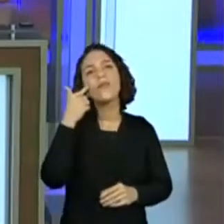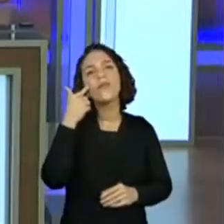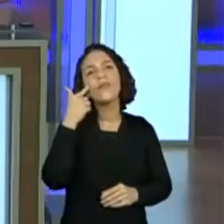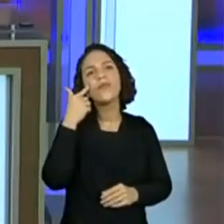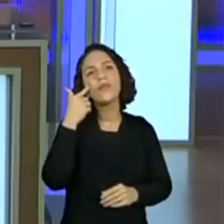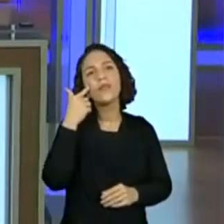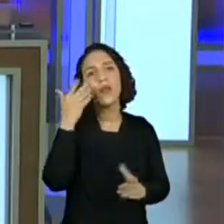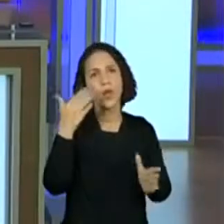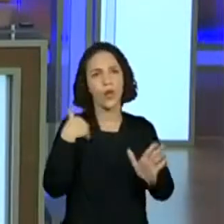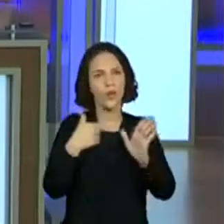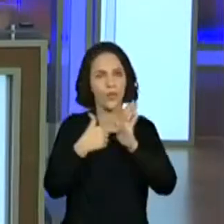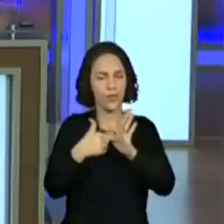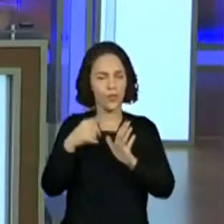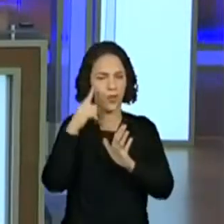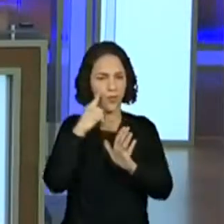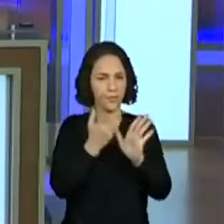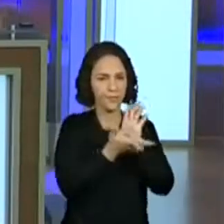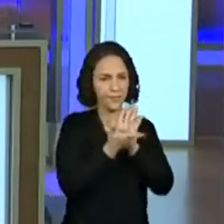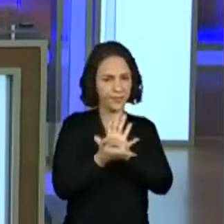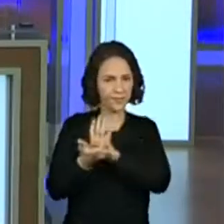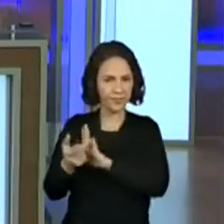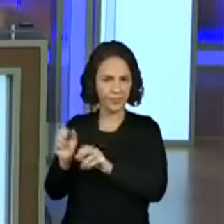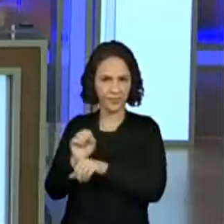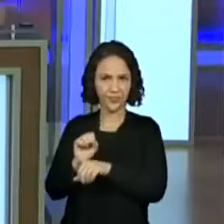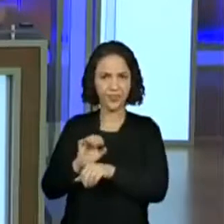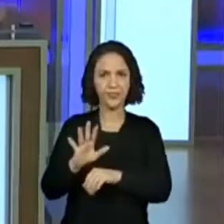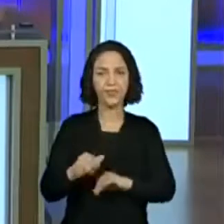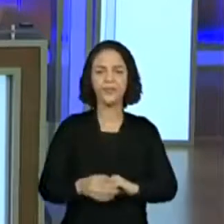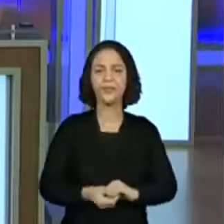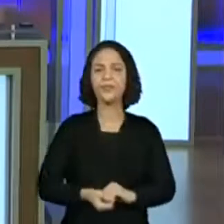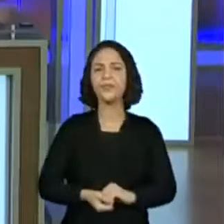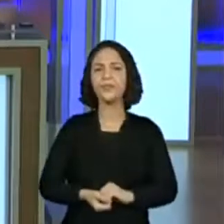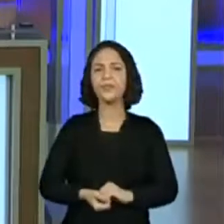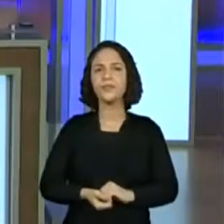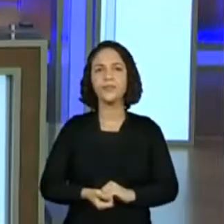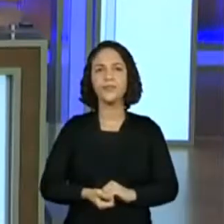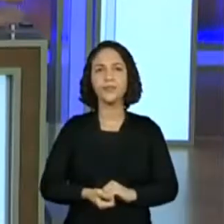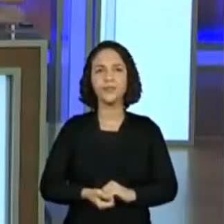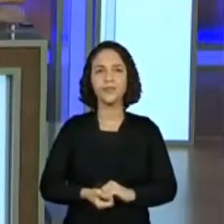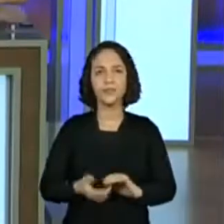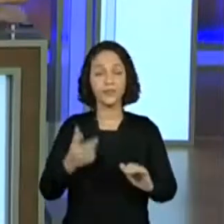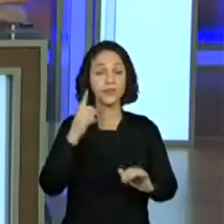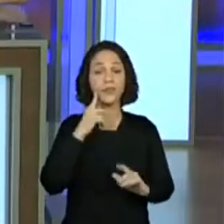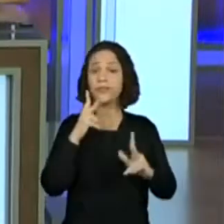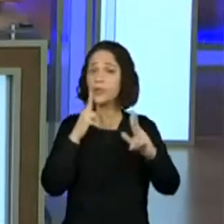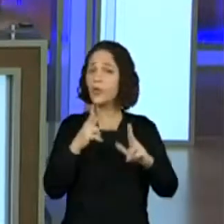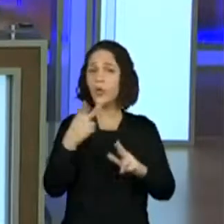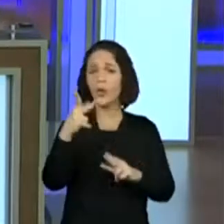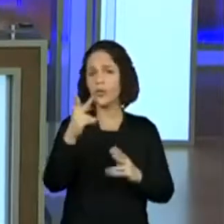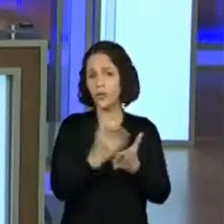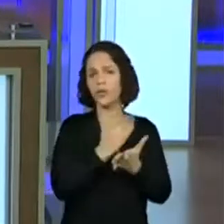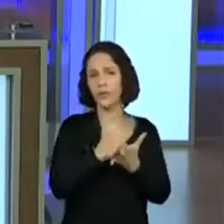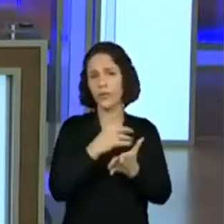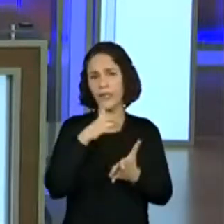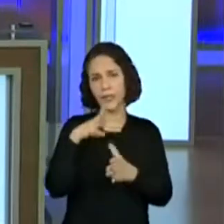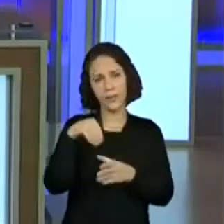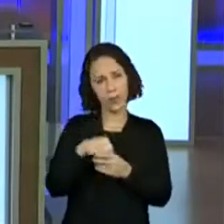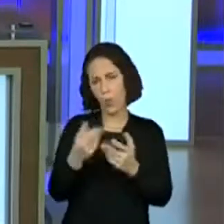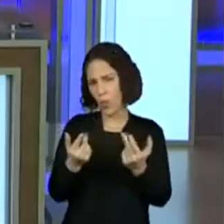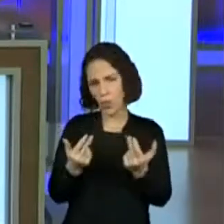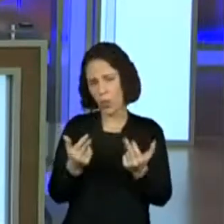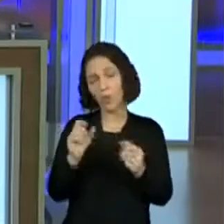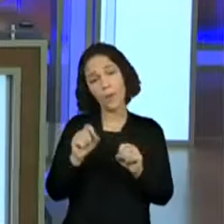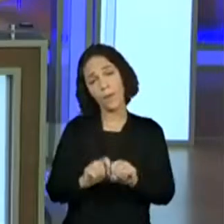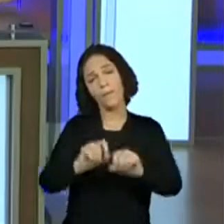a gente vai mostrar as figuras para vocês. São exatamente as que estão lá. Isso, só que